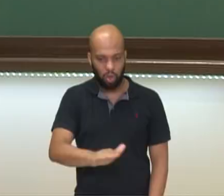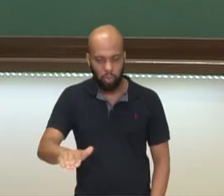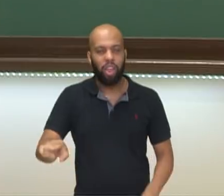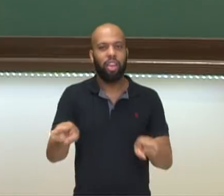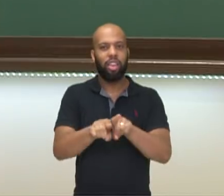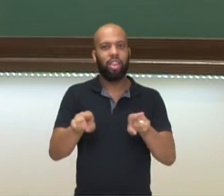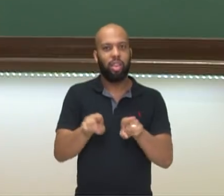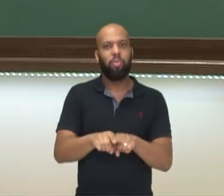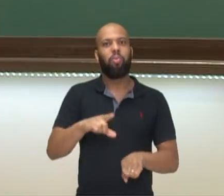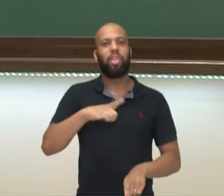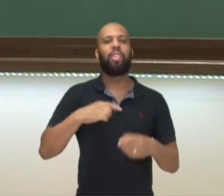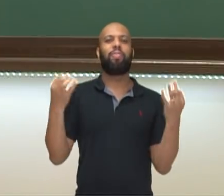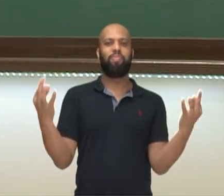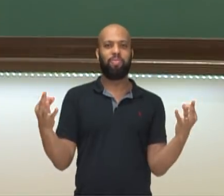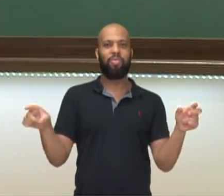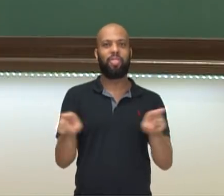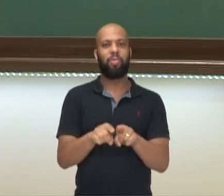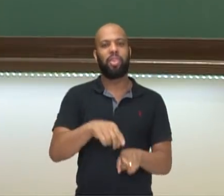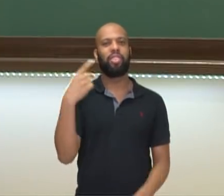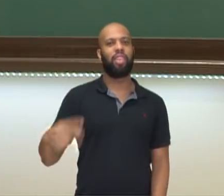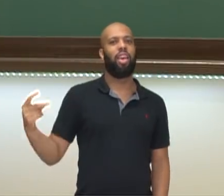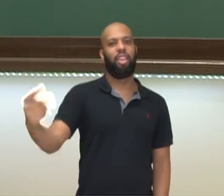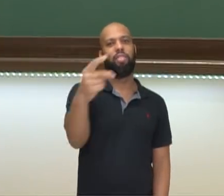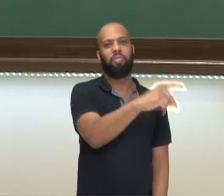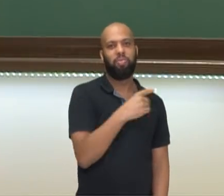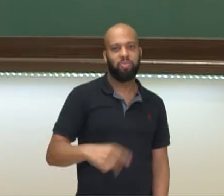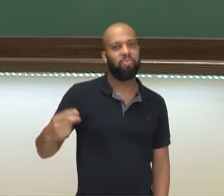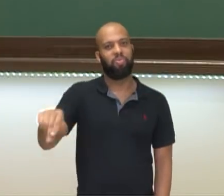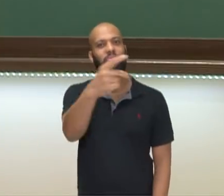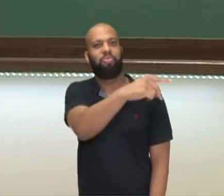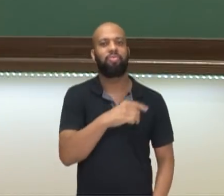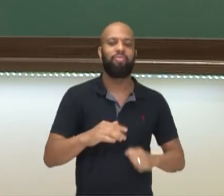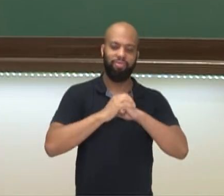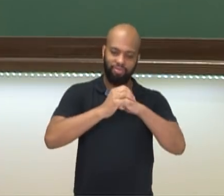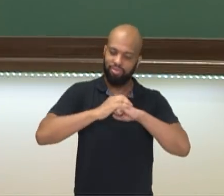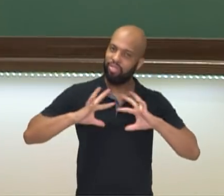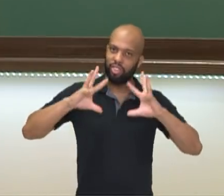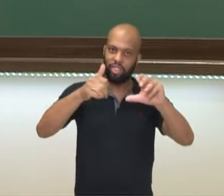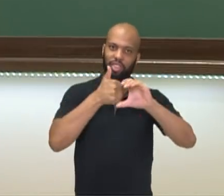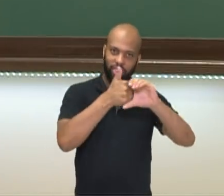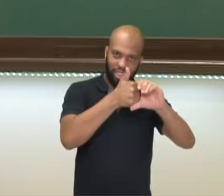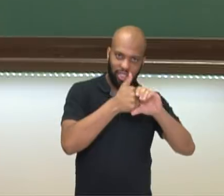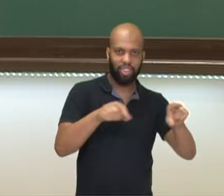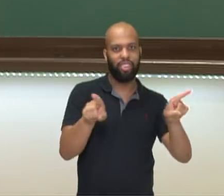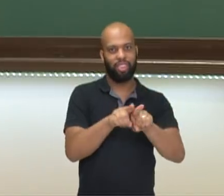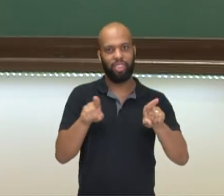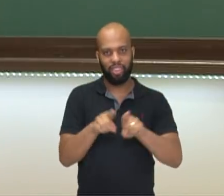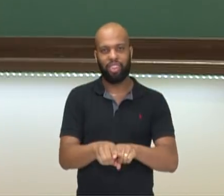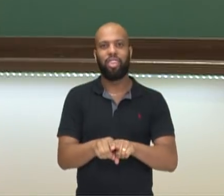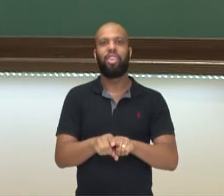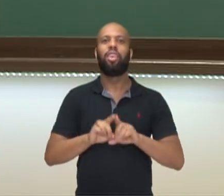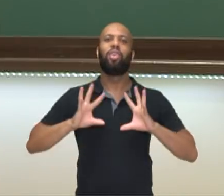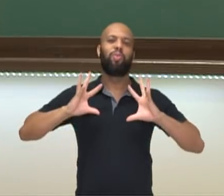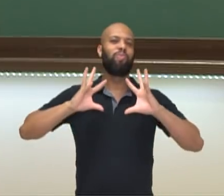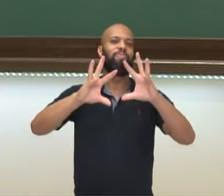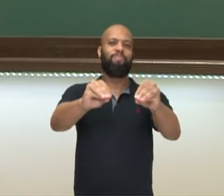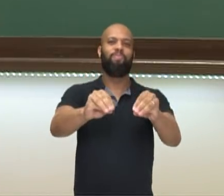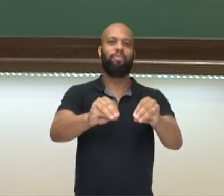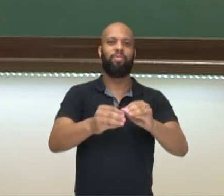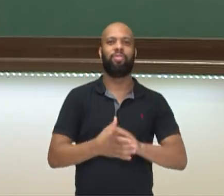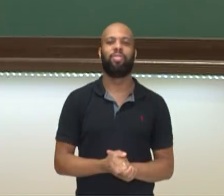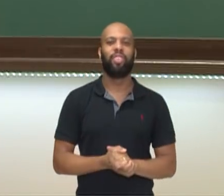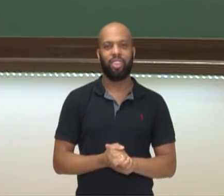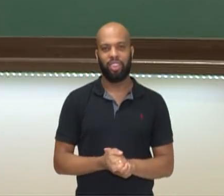orientalistas, budistas, saravá para quem é da Umbanda, amém para todos os cristãos, assim seja para os espíritas,